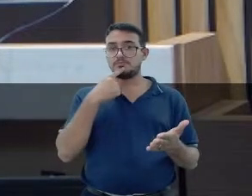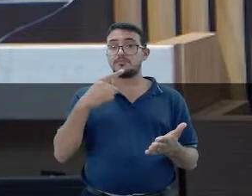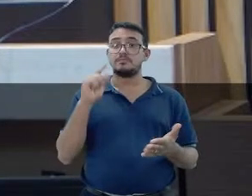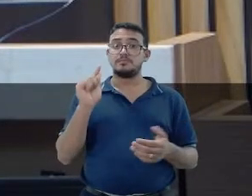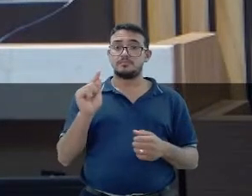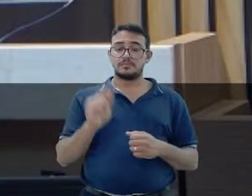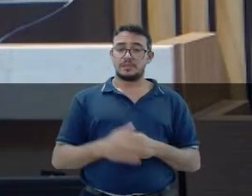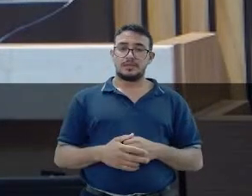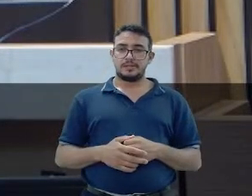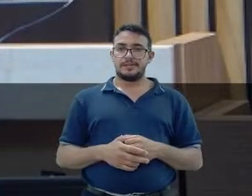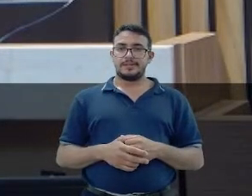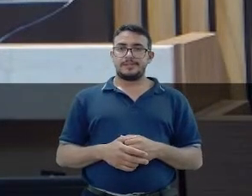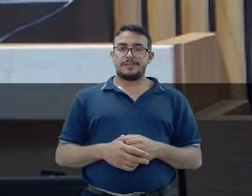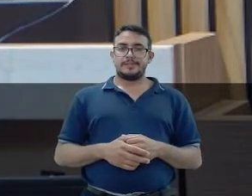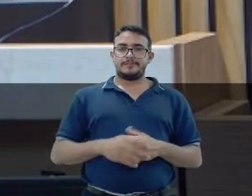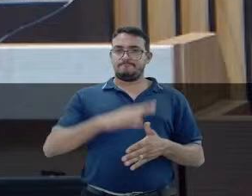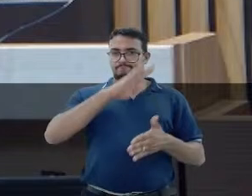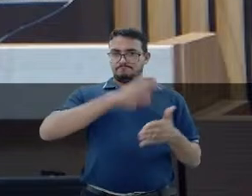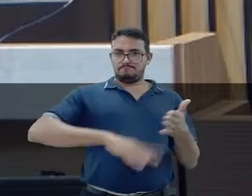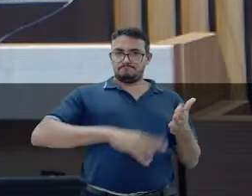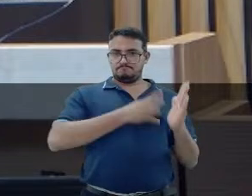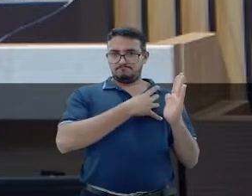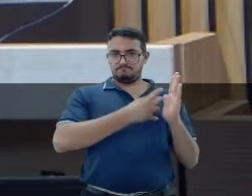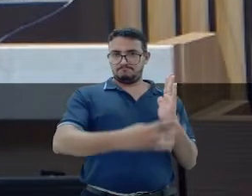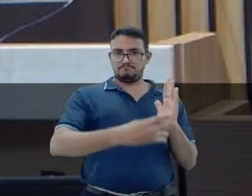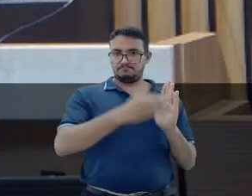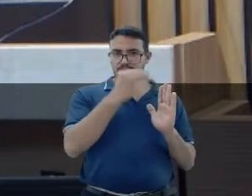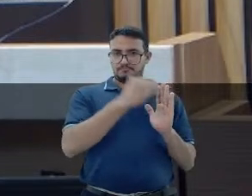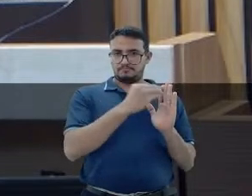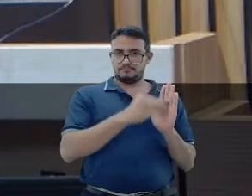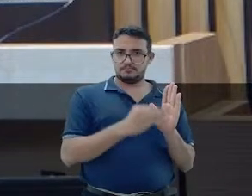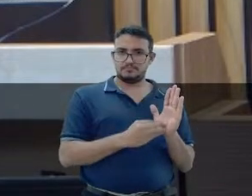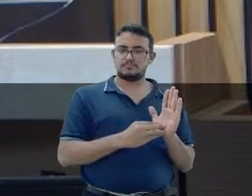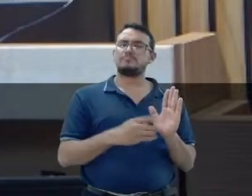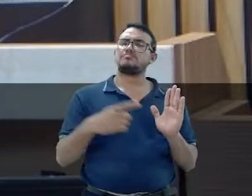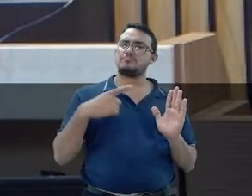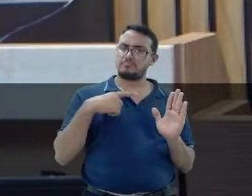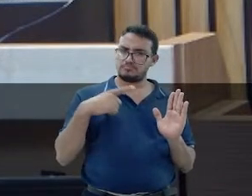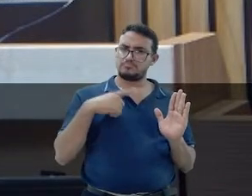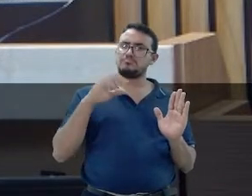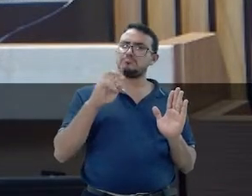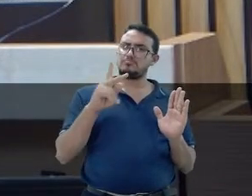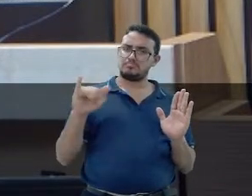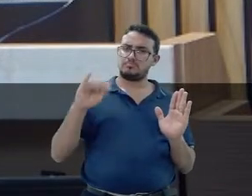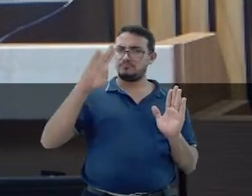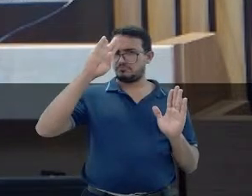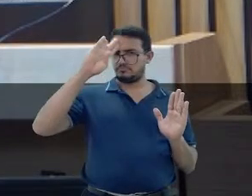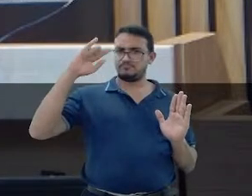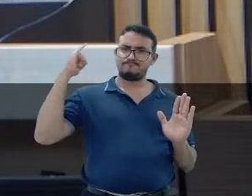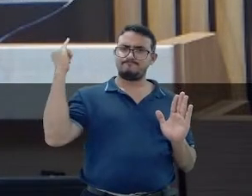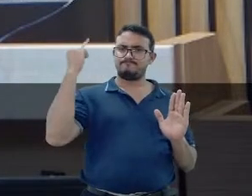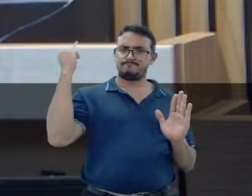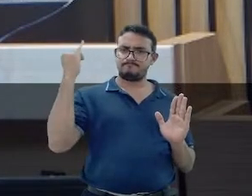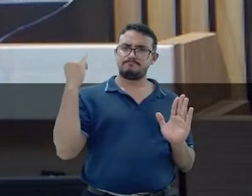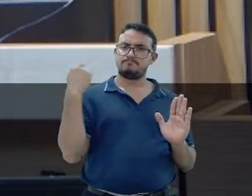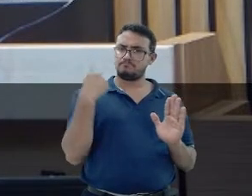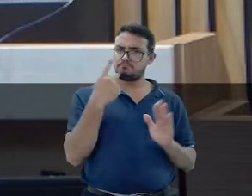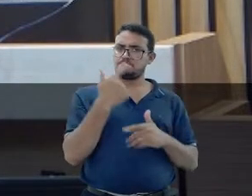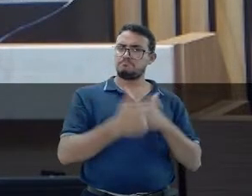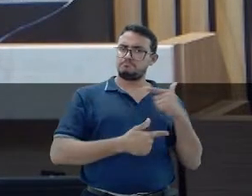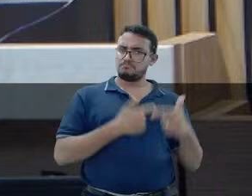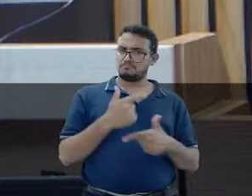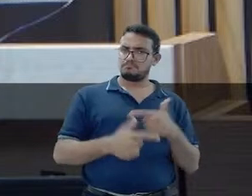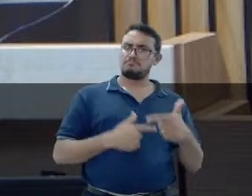ressaltamos que na tabela consta os principais EPIs para a função do autor. Observado que foram